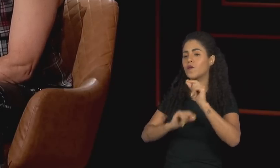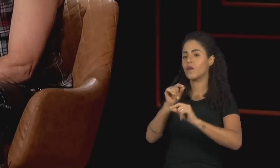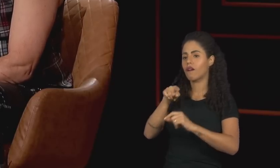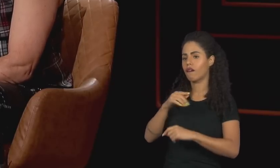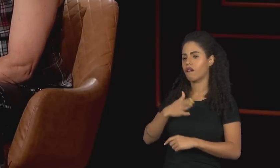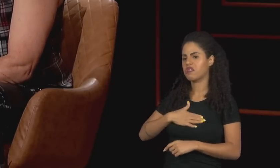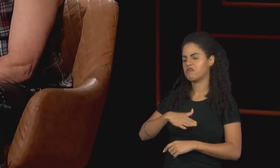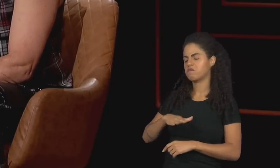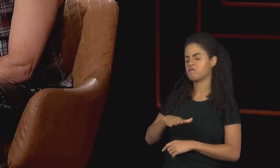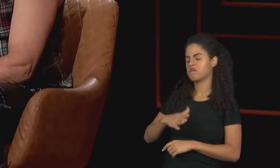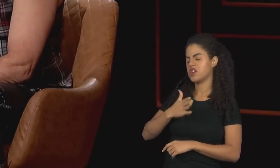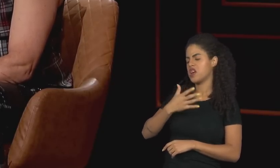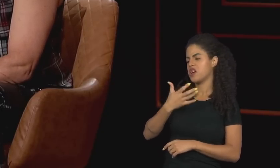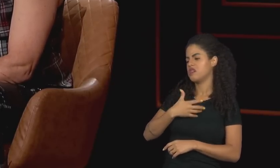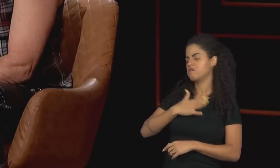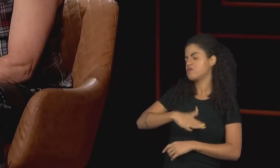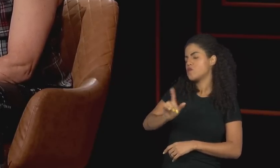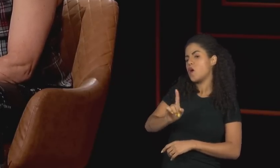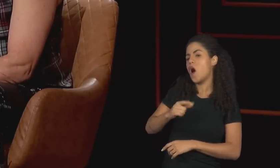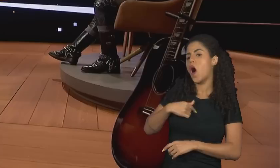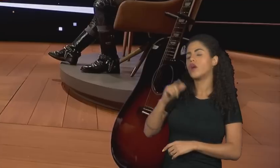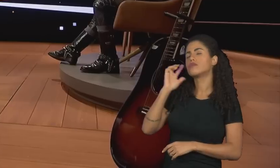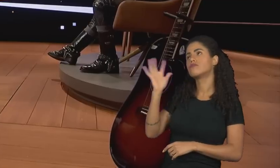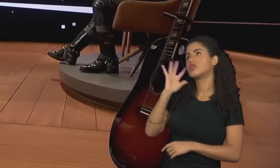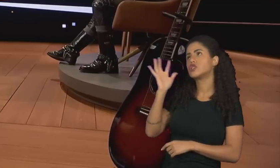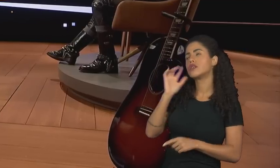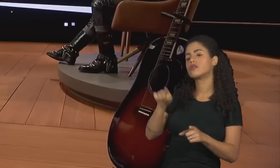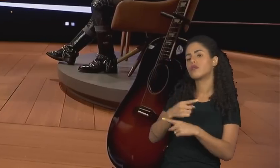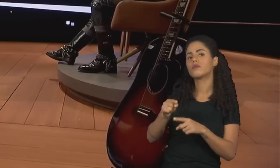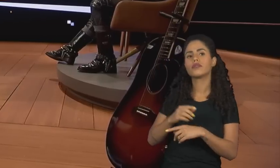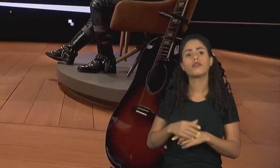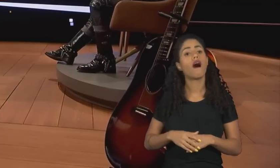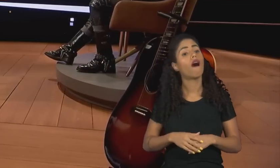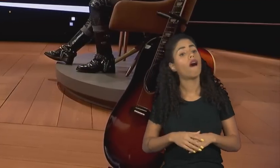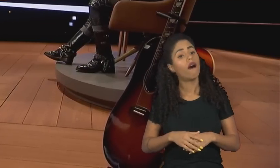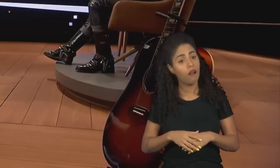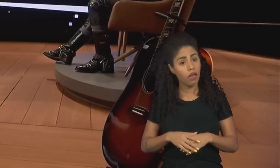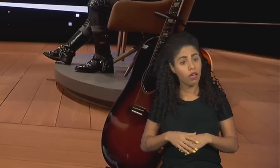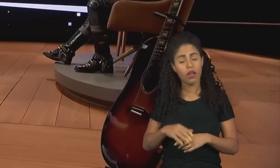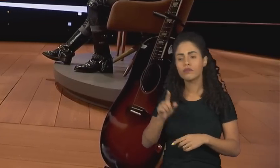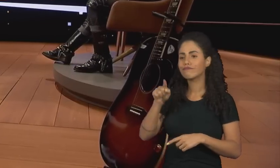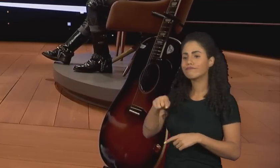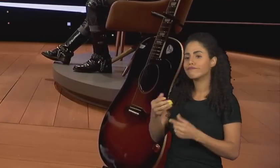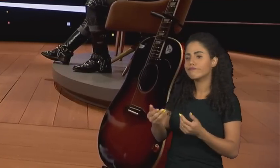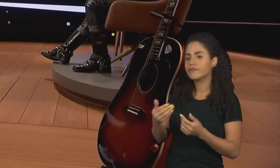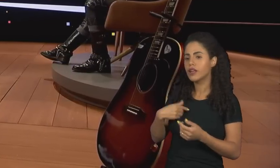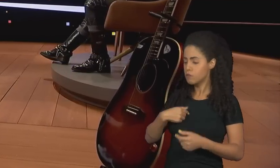gostava de clipe. Ele falou, eu não gosto porque tira a minha imaginação da canção. Né?